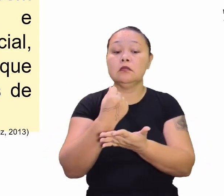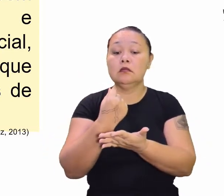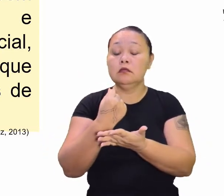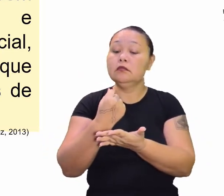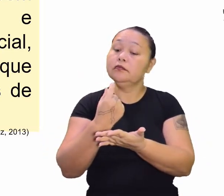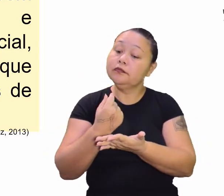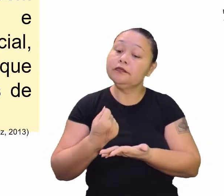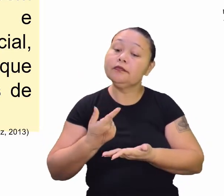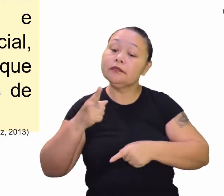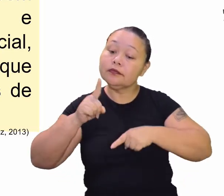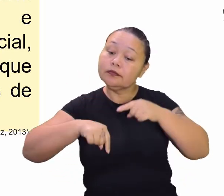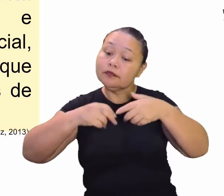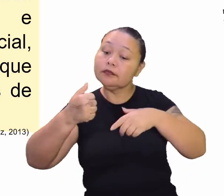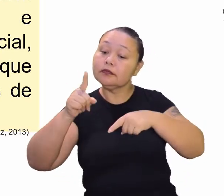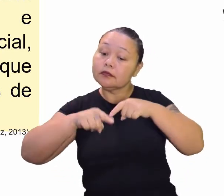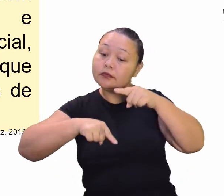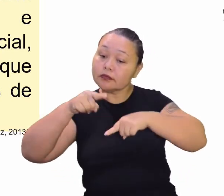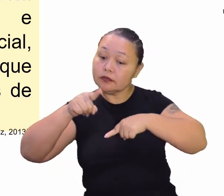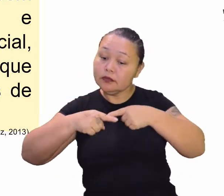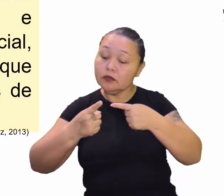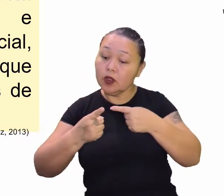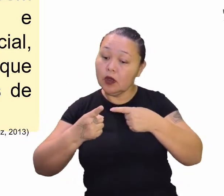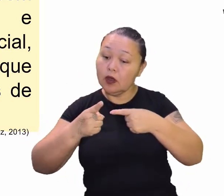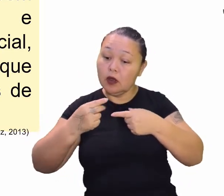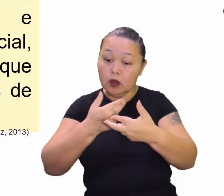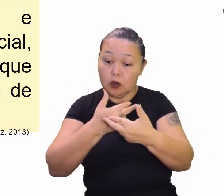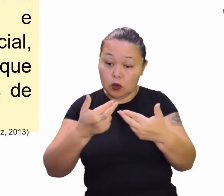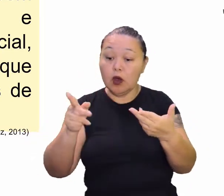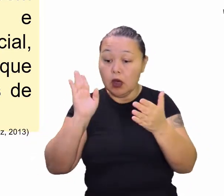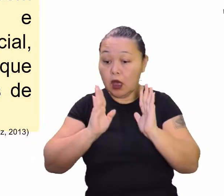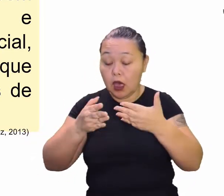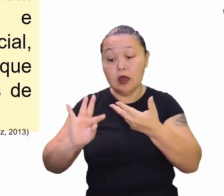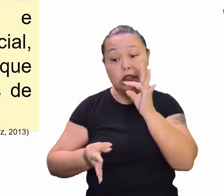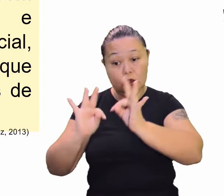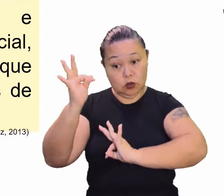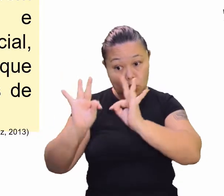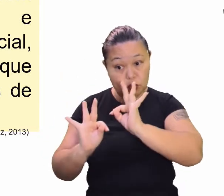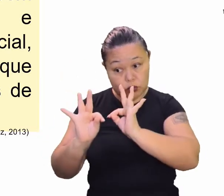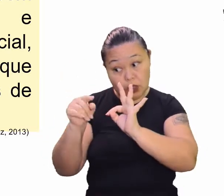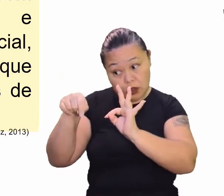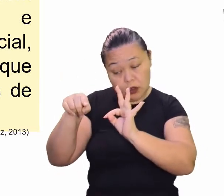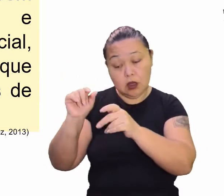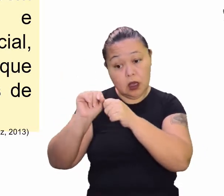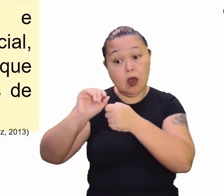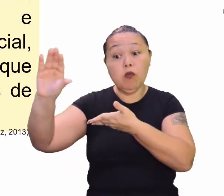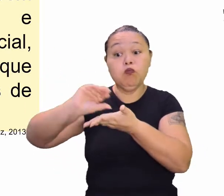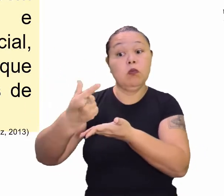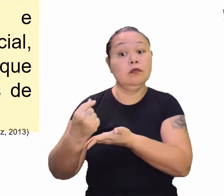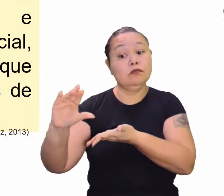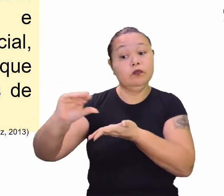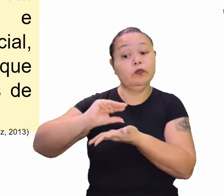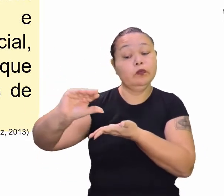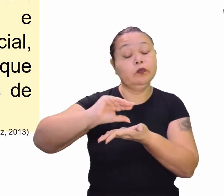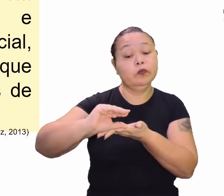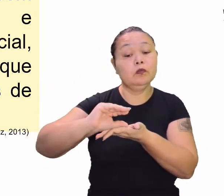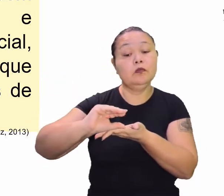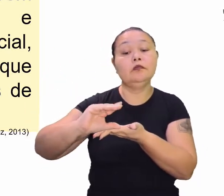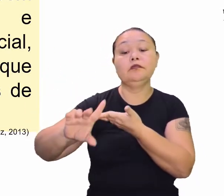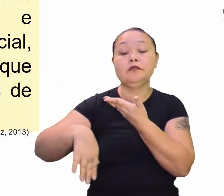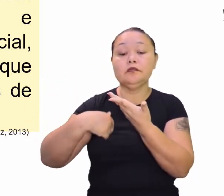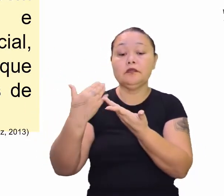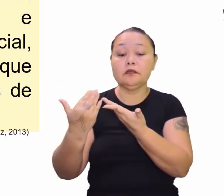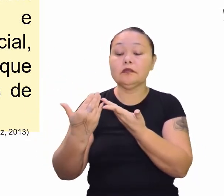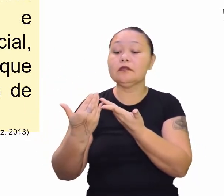Se estão exportando tecnologia, que é a bola da vez no momento, certamente, estão ganhando muito dinheiro. E vai refletir aí